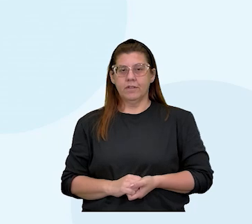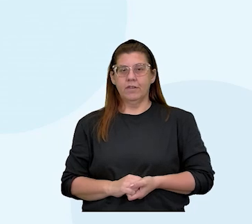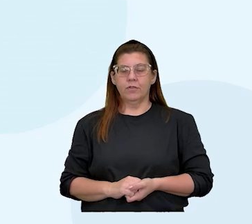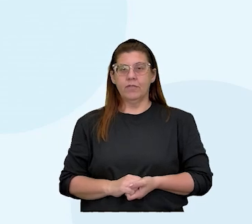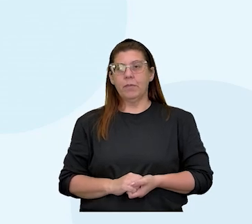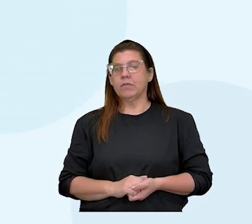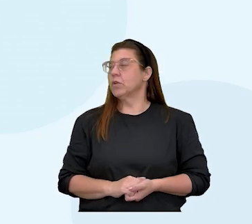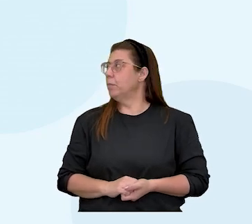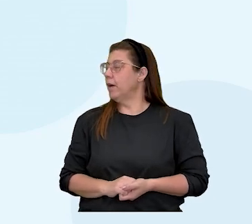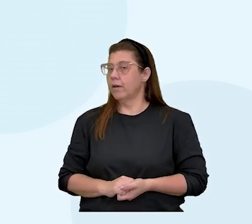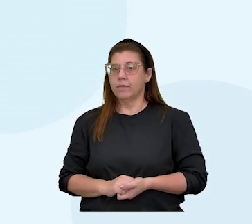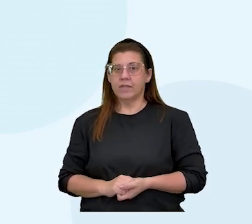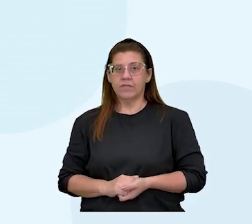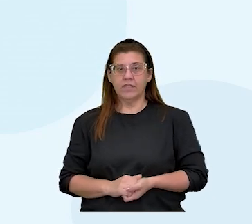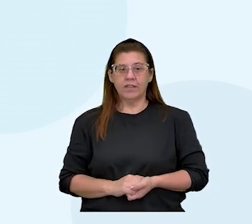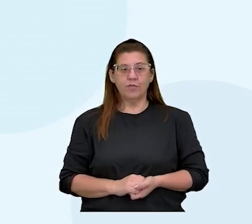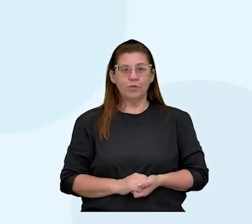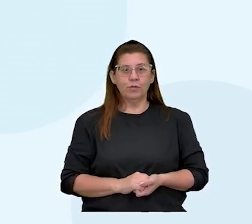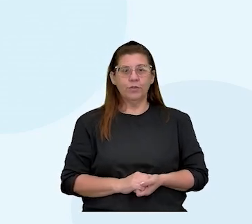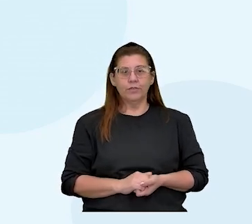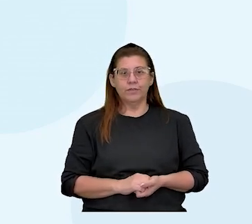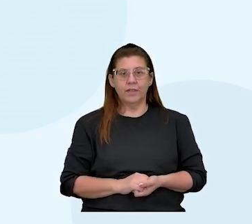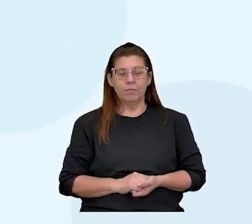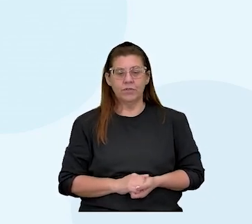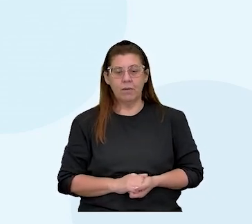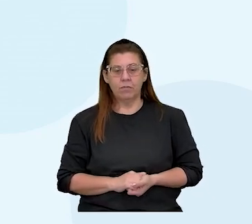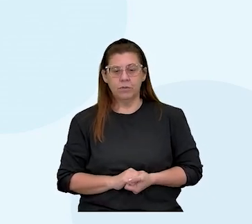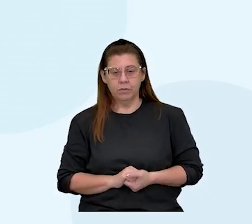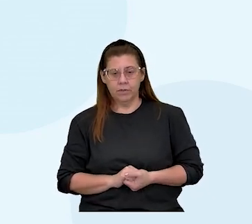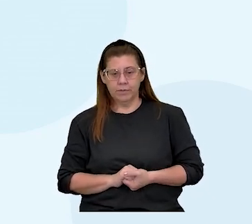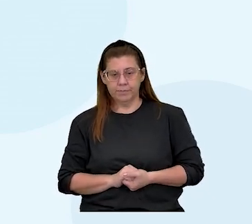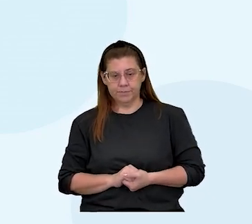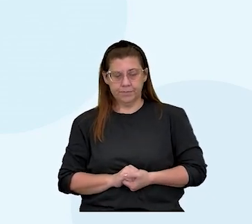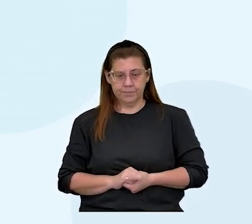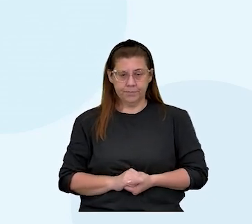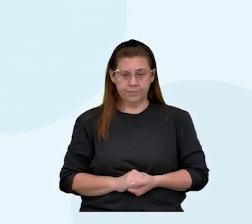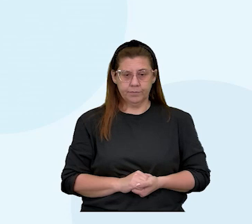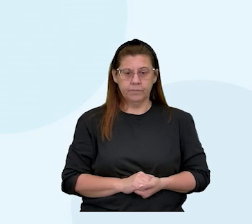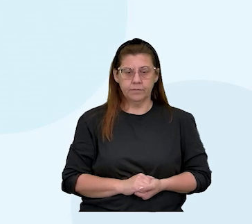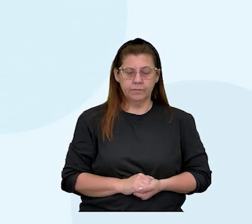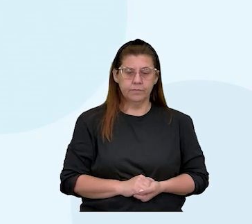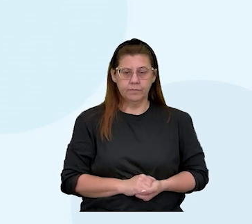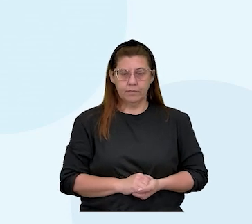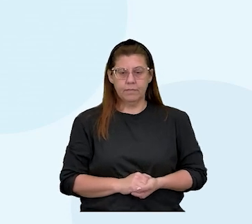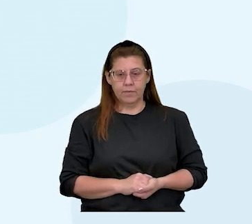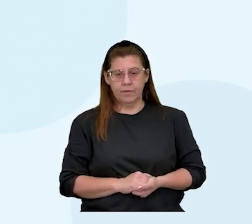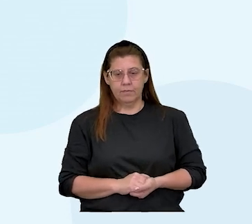were from, vieram, né? My grandparents were